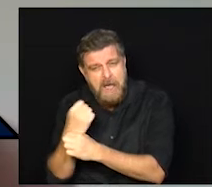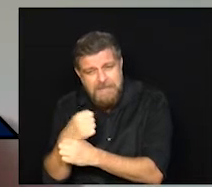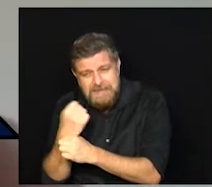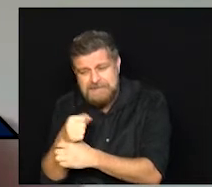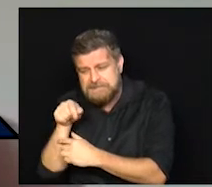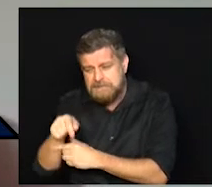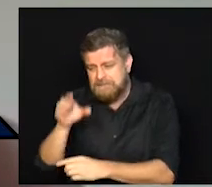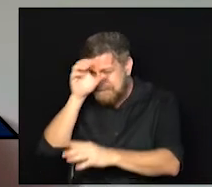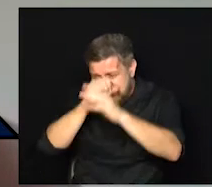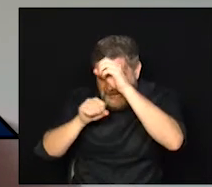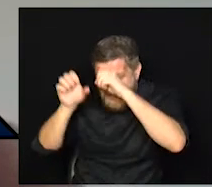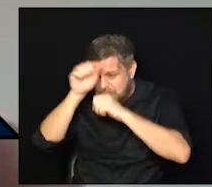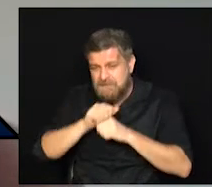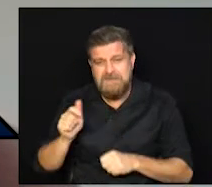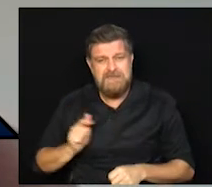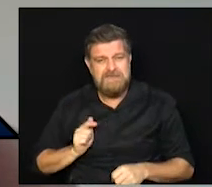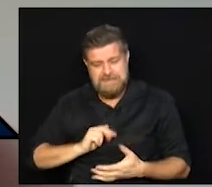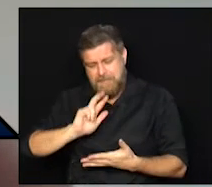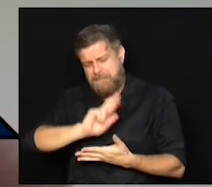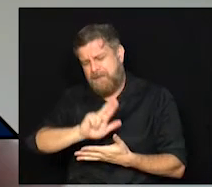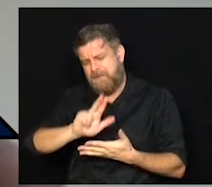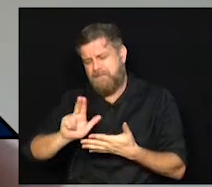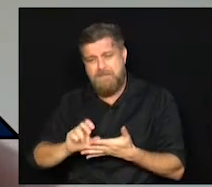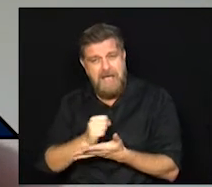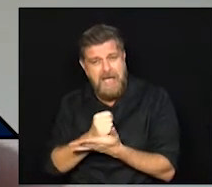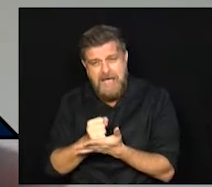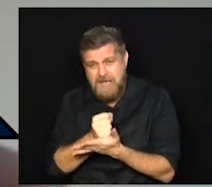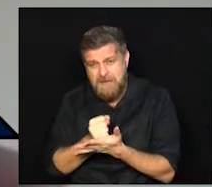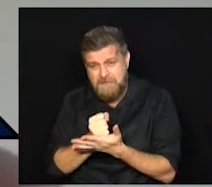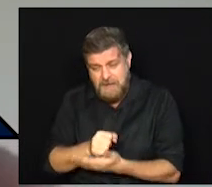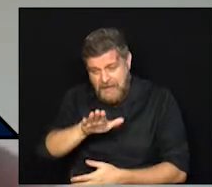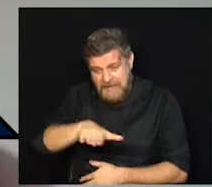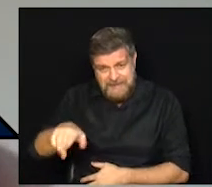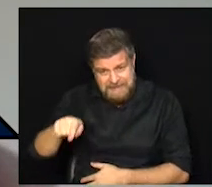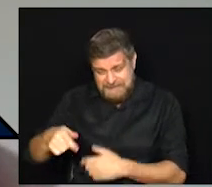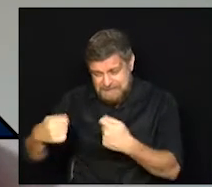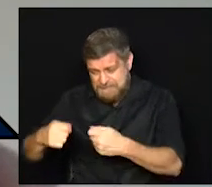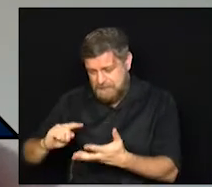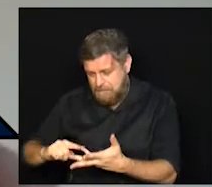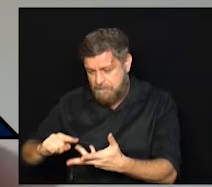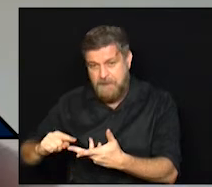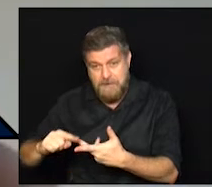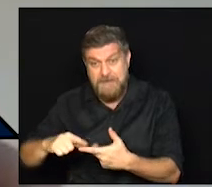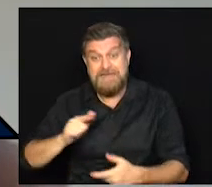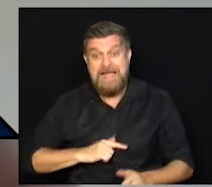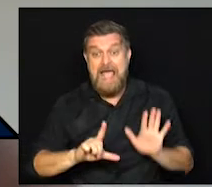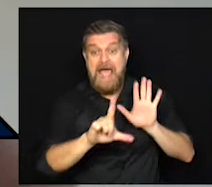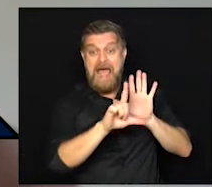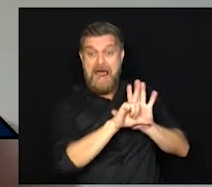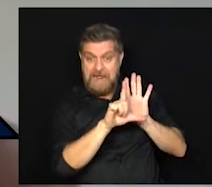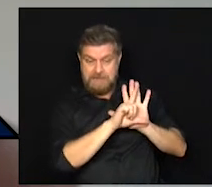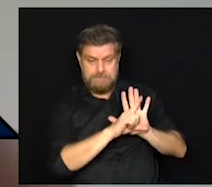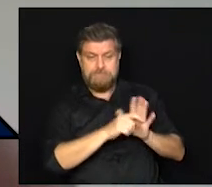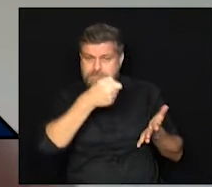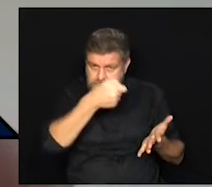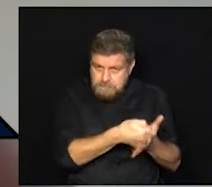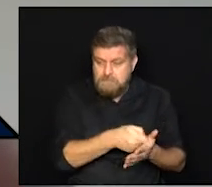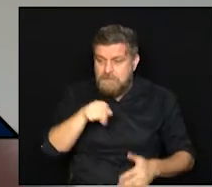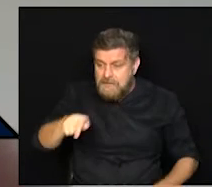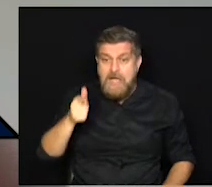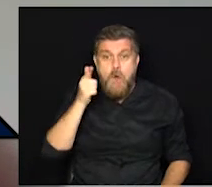habilitação, prótese, órtese, medicamento, tudo que uma criança precisa é garantido por lei o direito dela